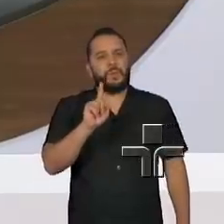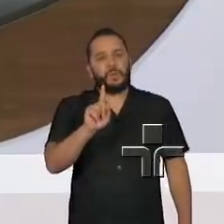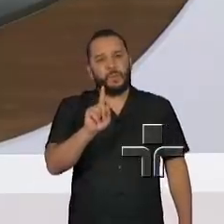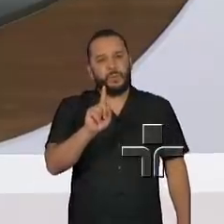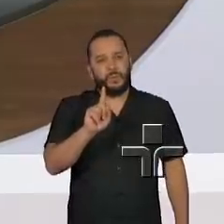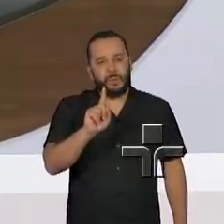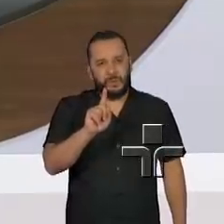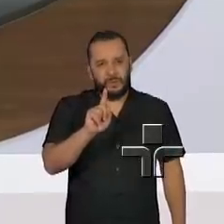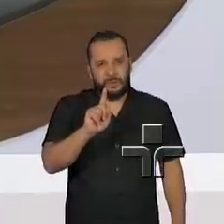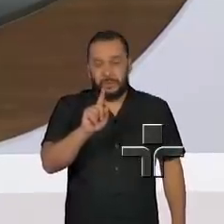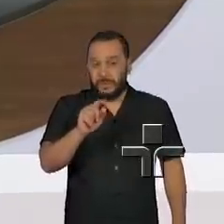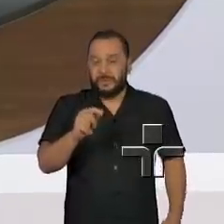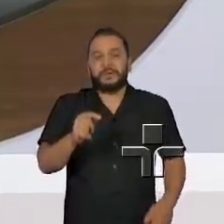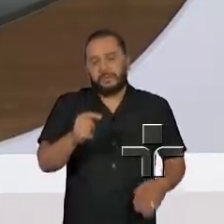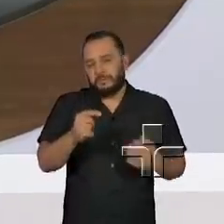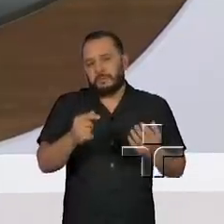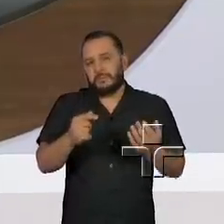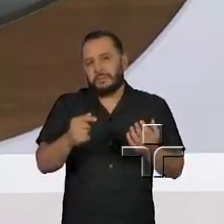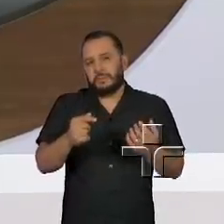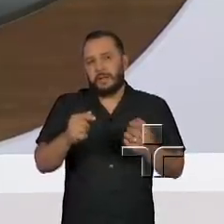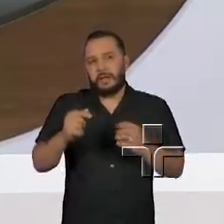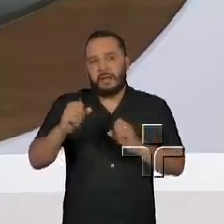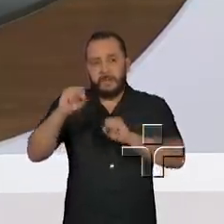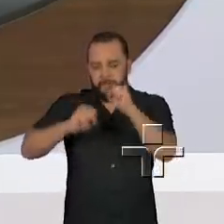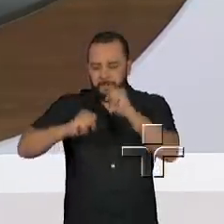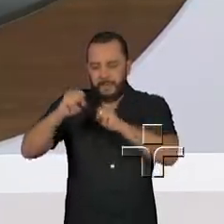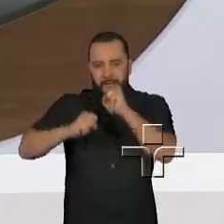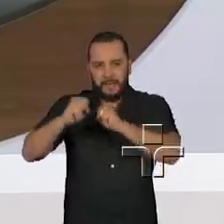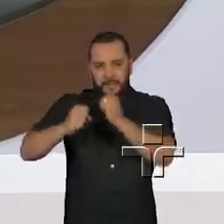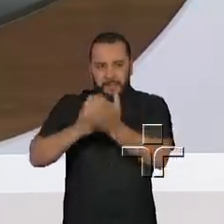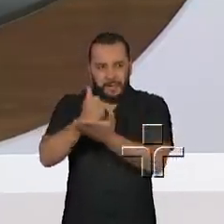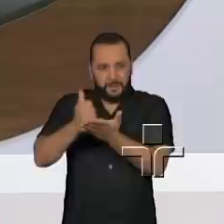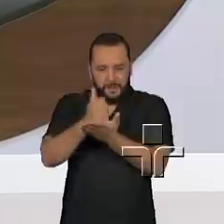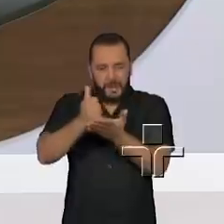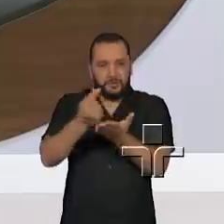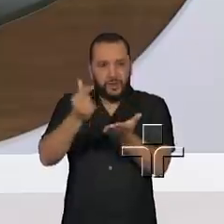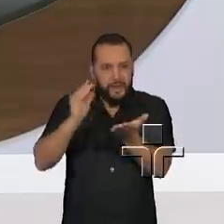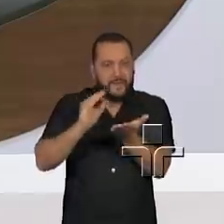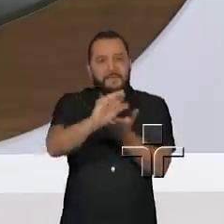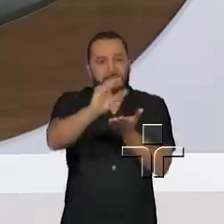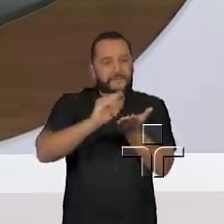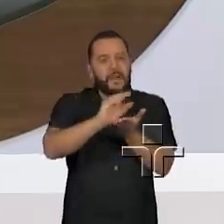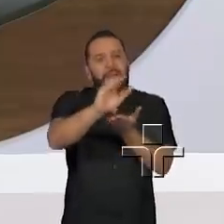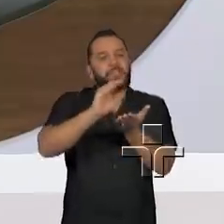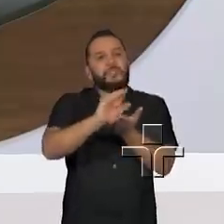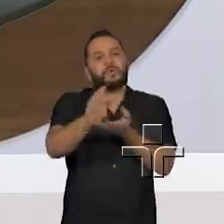o pesado investimento da indústria farmacêutica no sono.